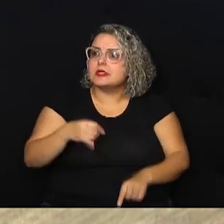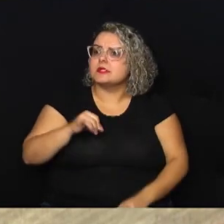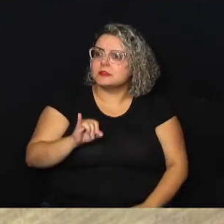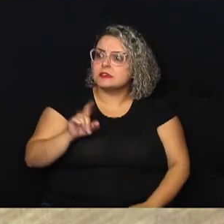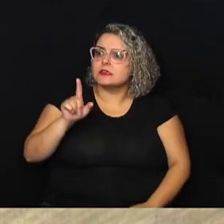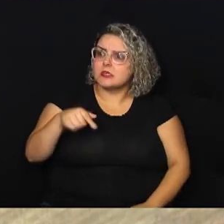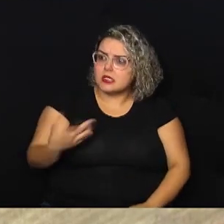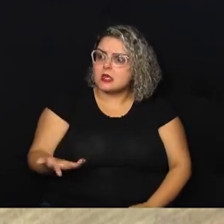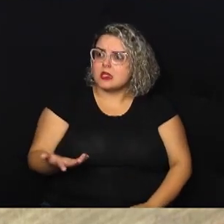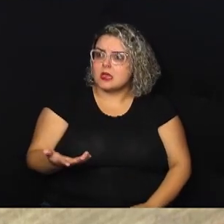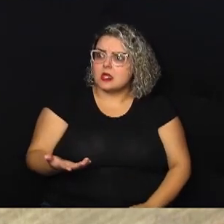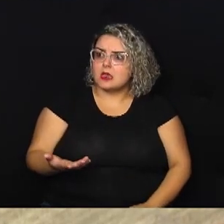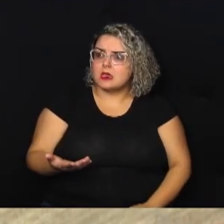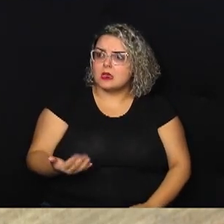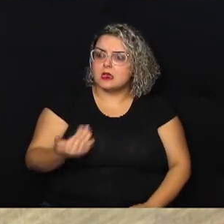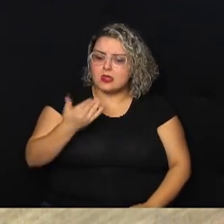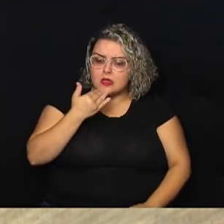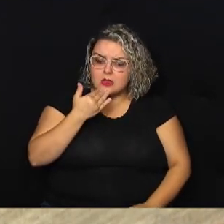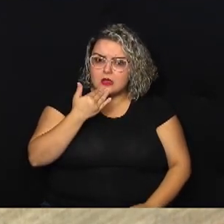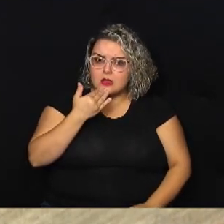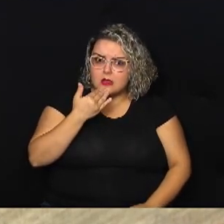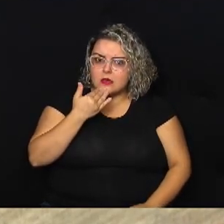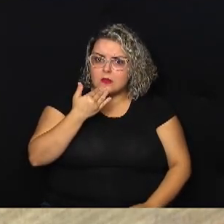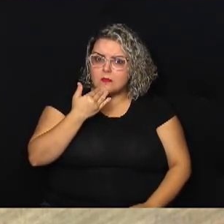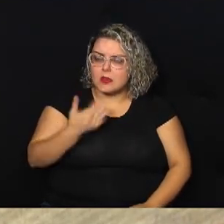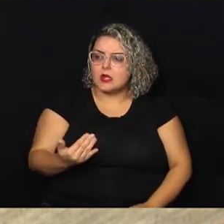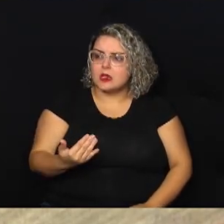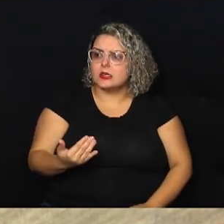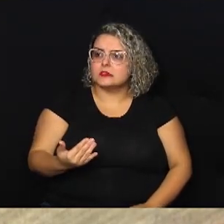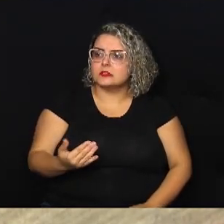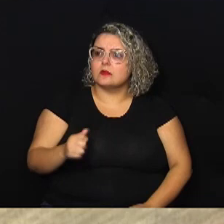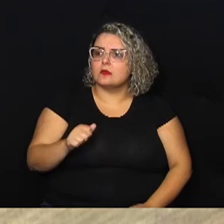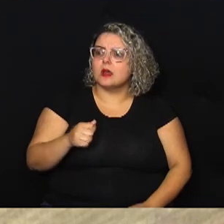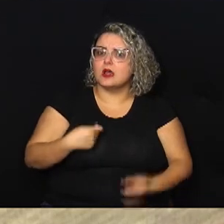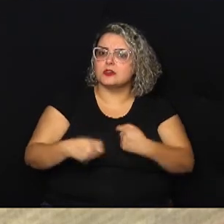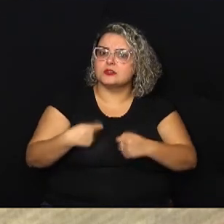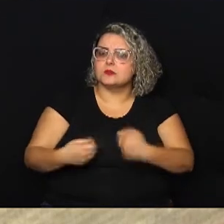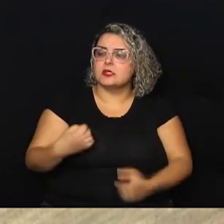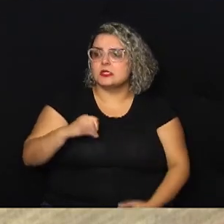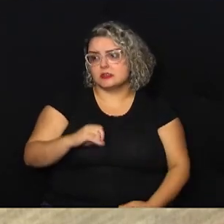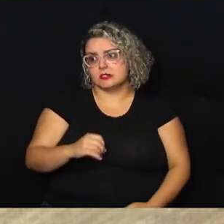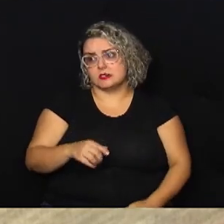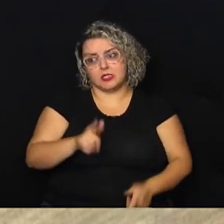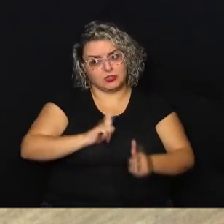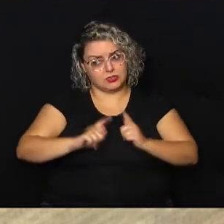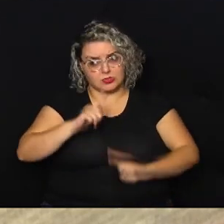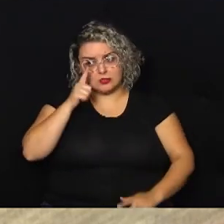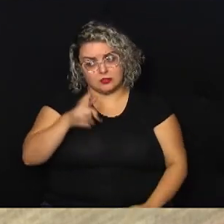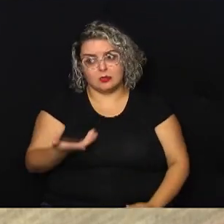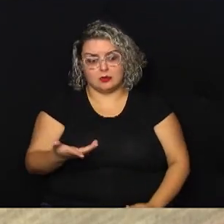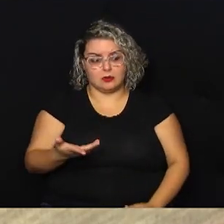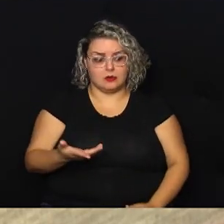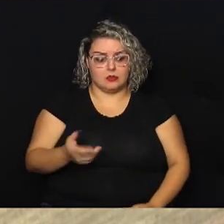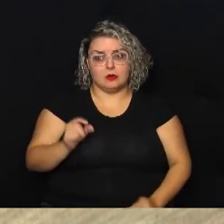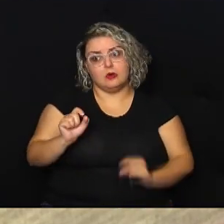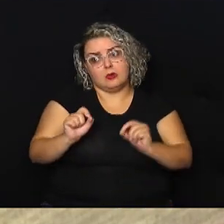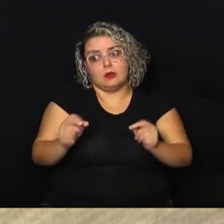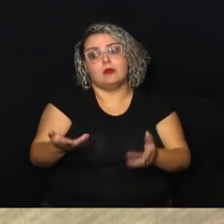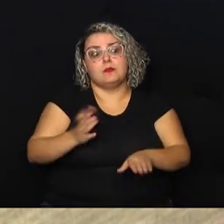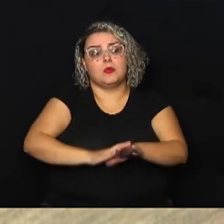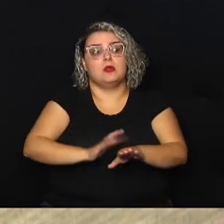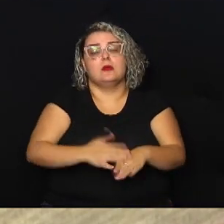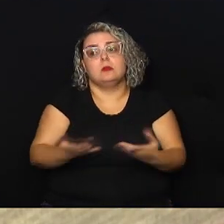de fazer uma requisição administrativa do hospital, porque se a gestão não estiver dando conta, alguém tem que tomar uma providência para que a